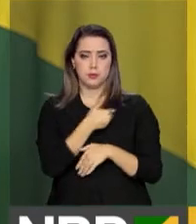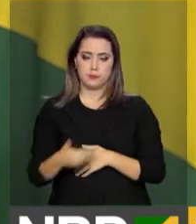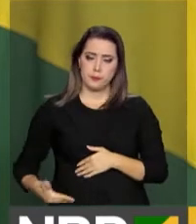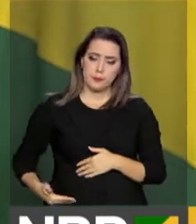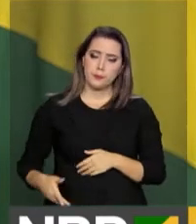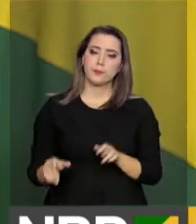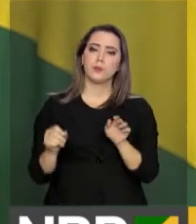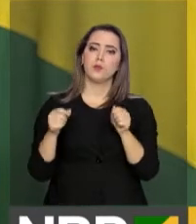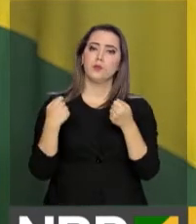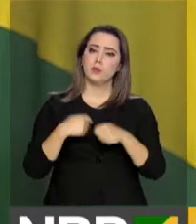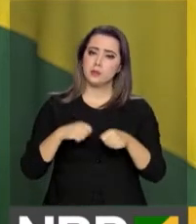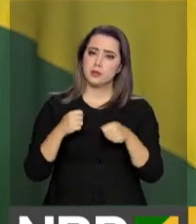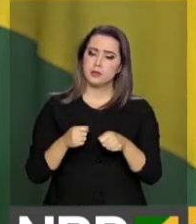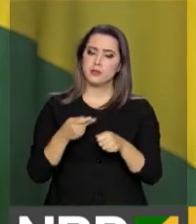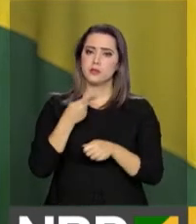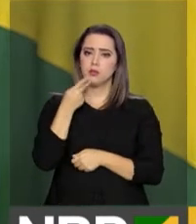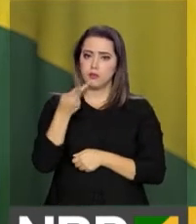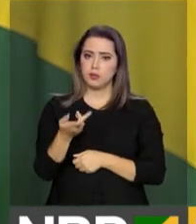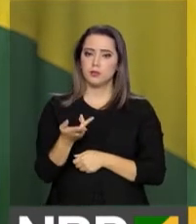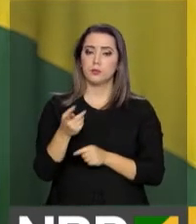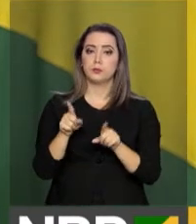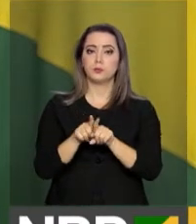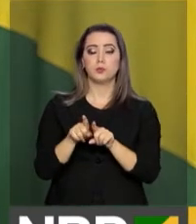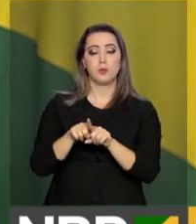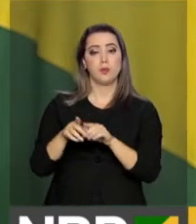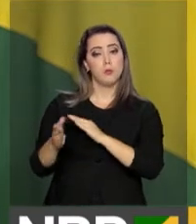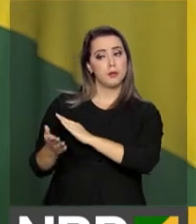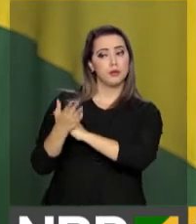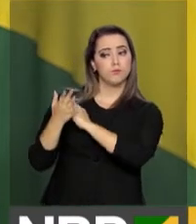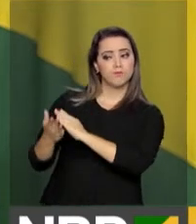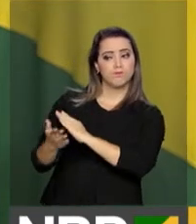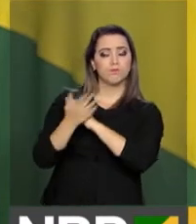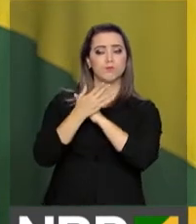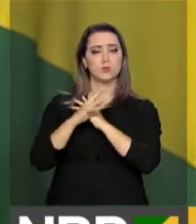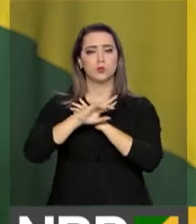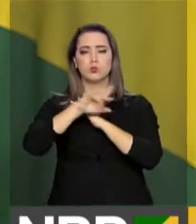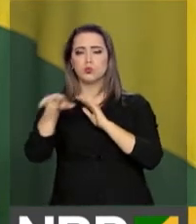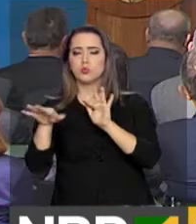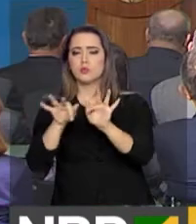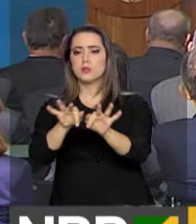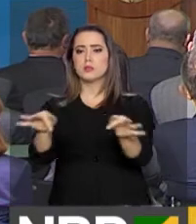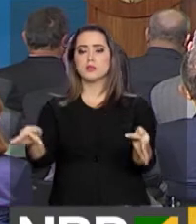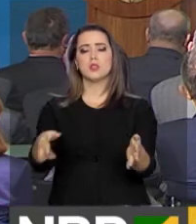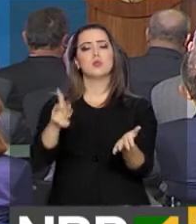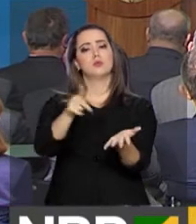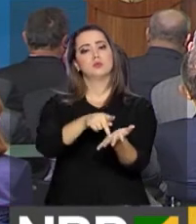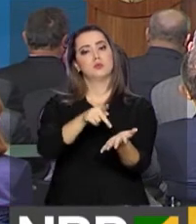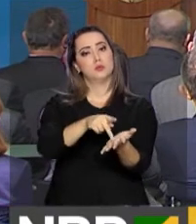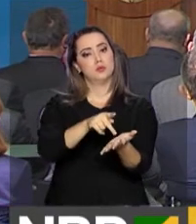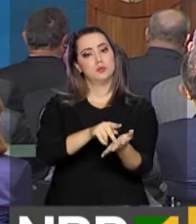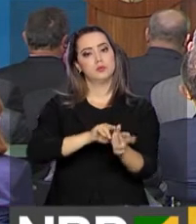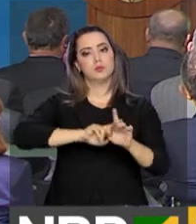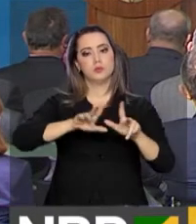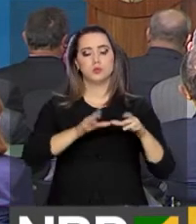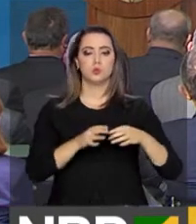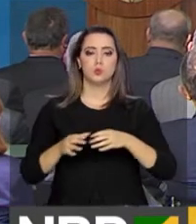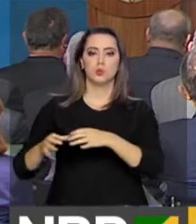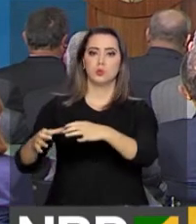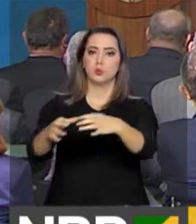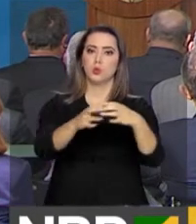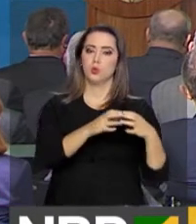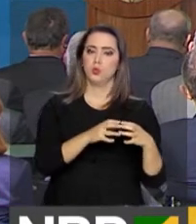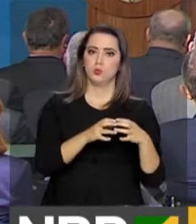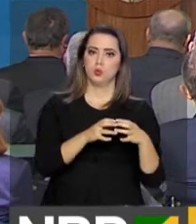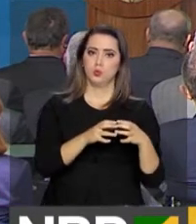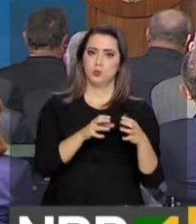faz há os apoios muito espontâneos muito verdadeiros de várias associações